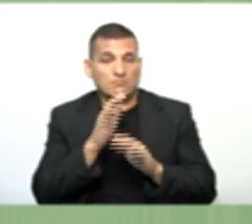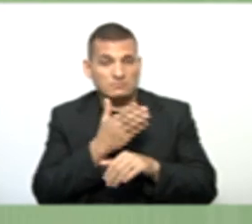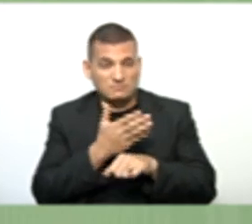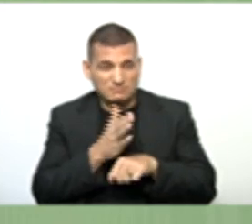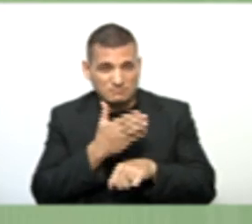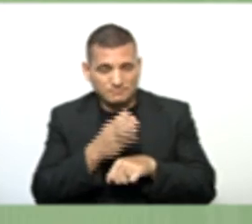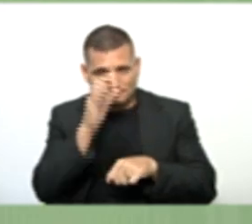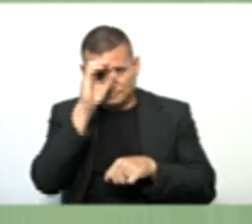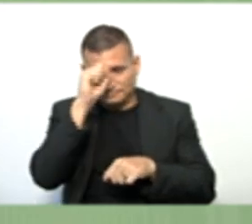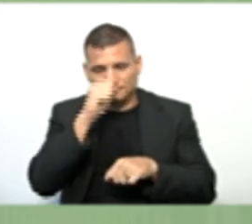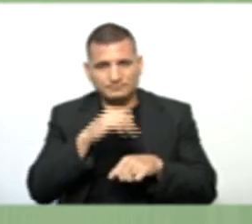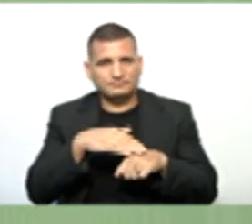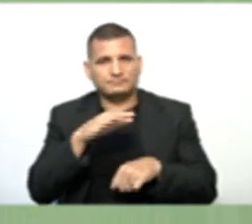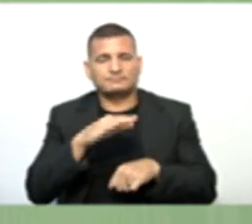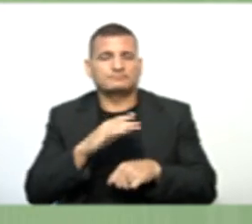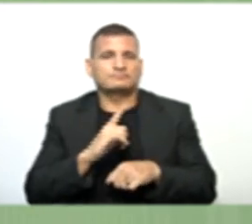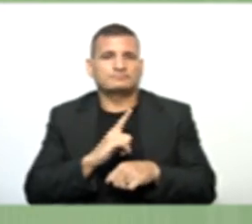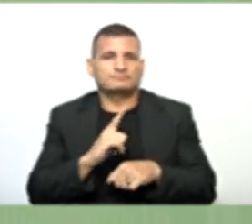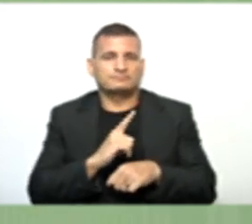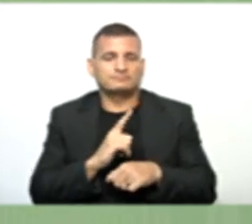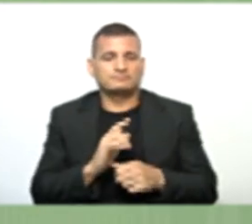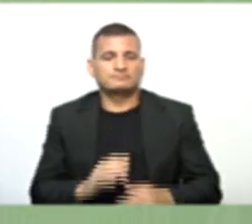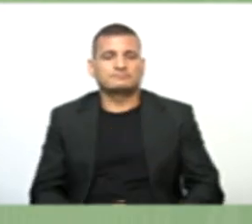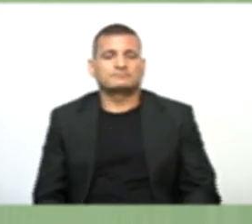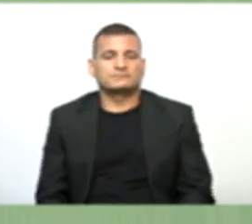tomar conhecimento daquilo que é possível.